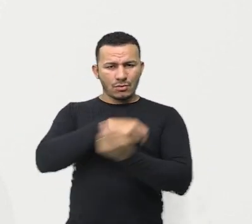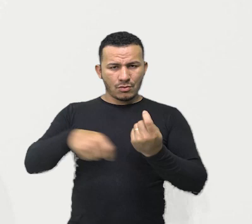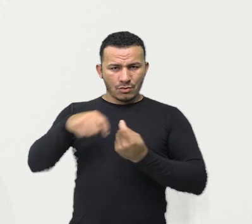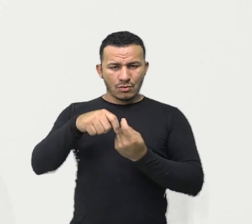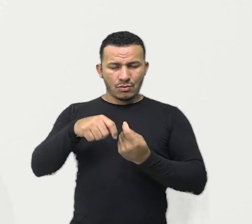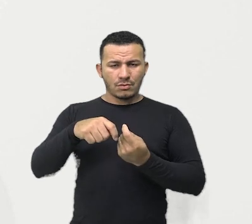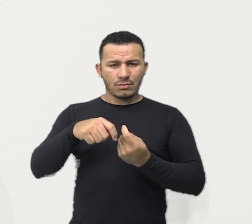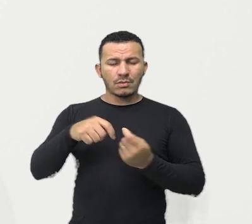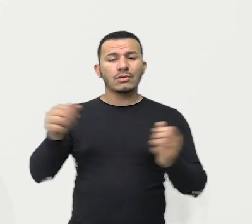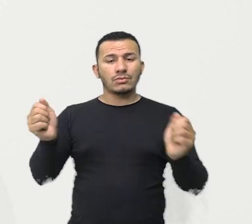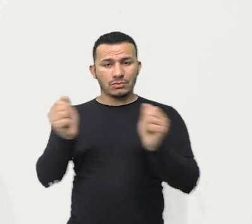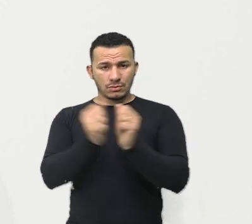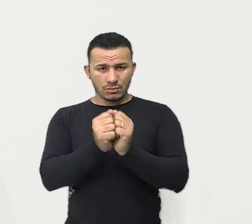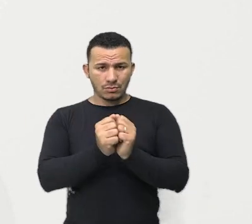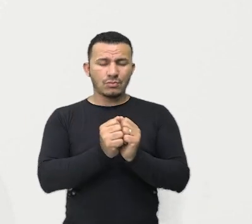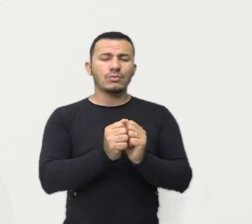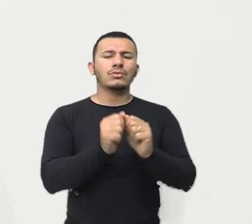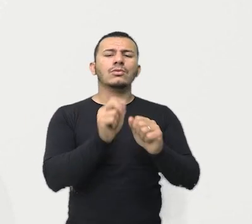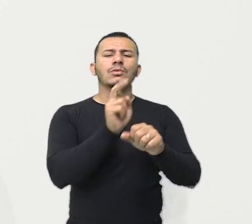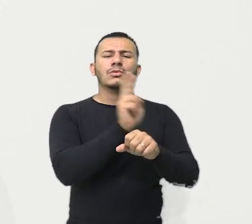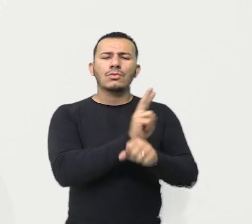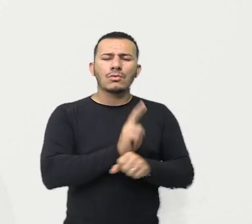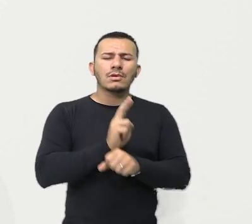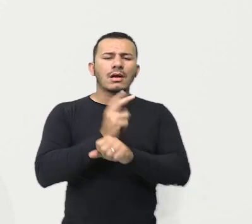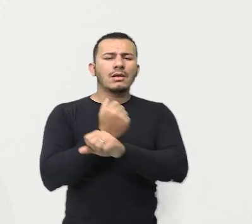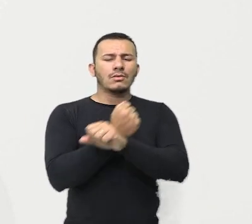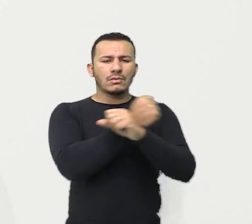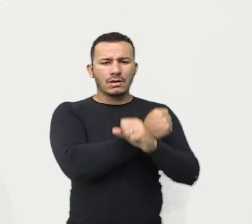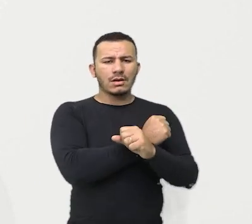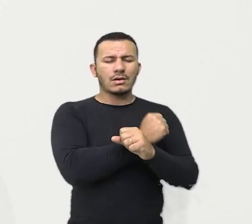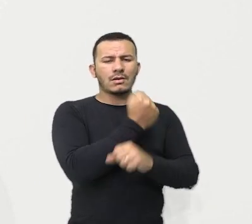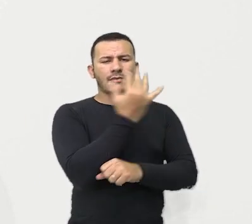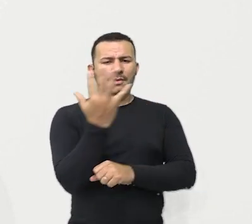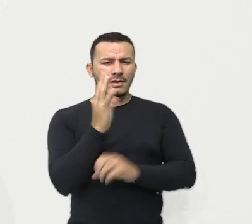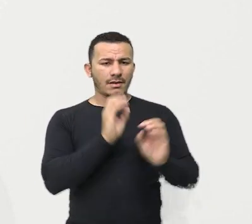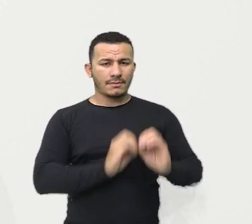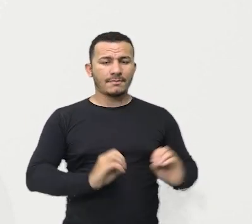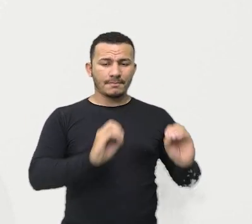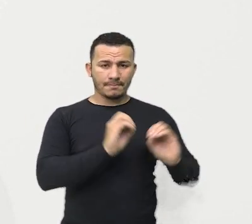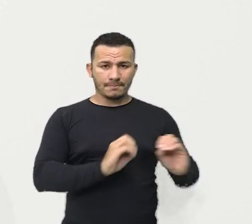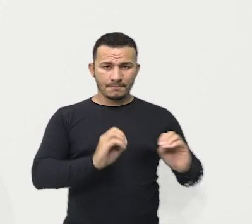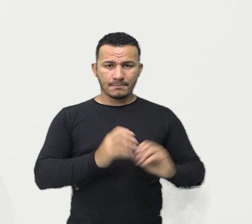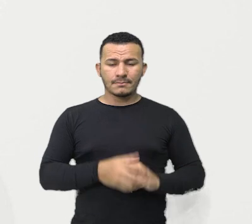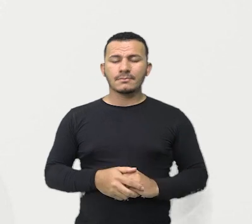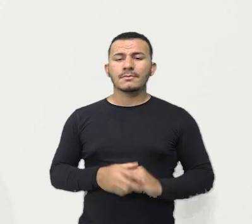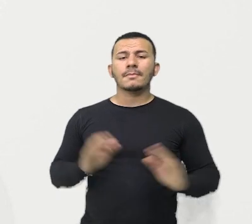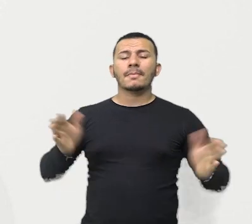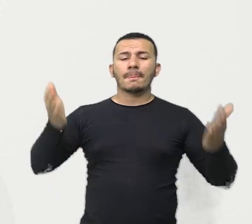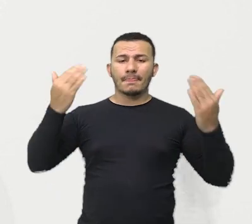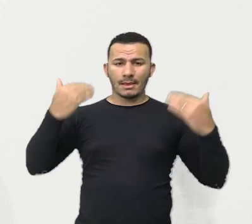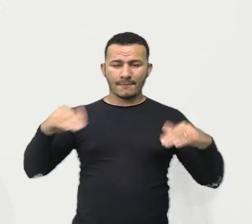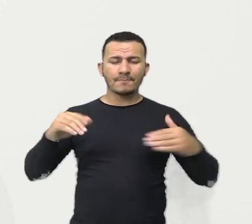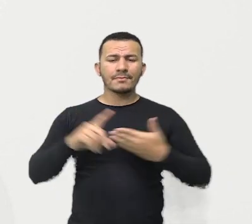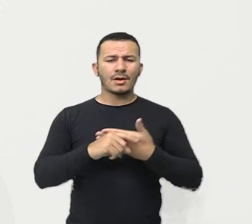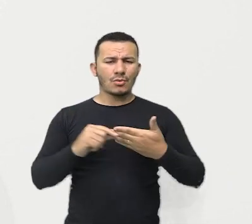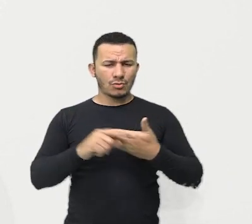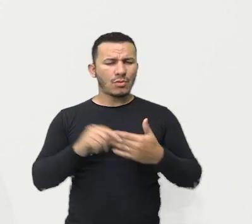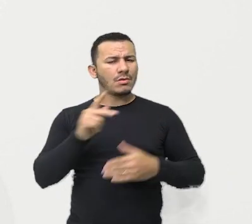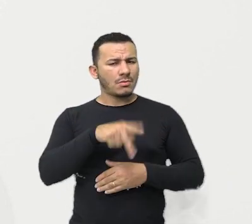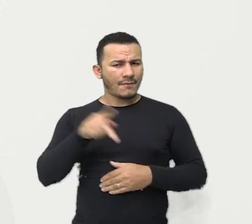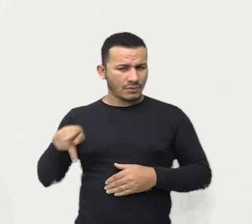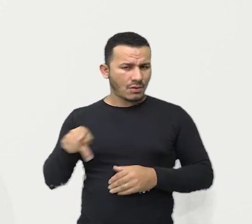a não preservação do meio ambiente. A autor da charge segue sendo a professora ministrante de